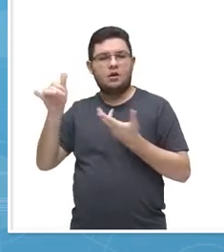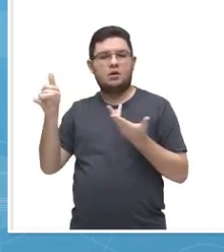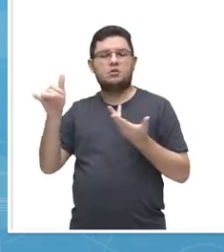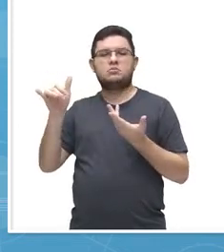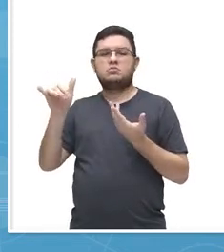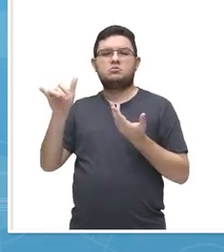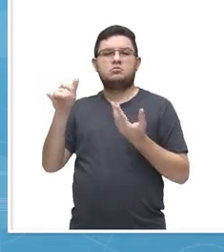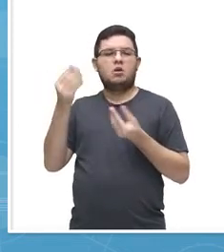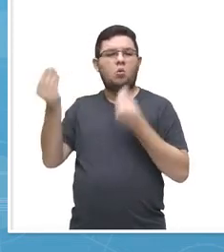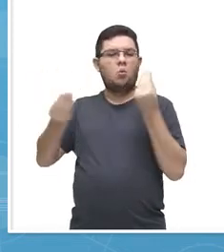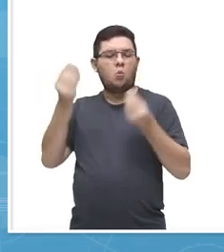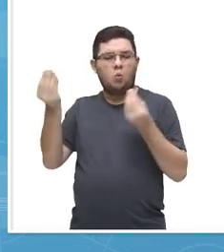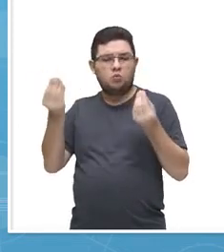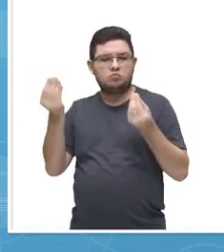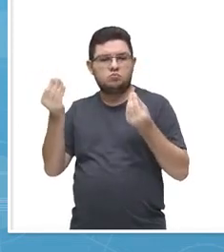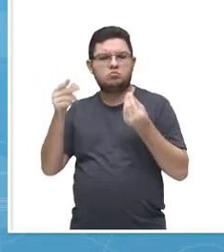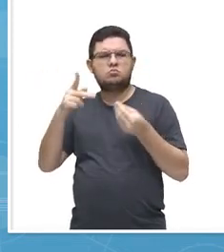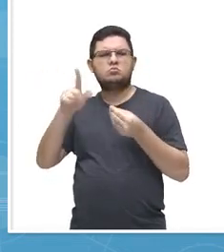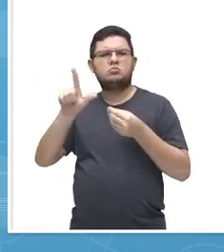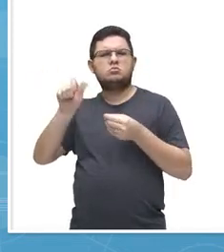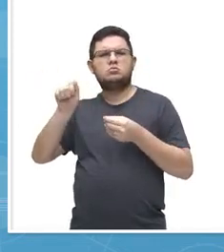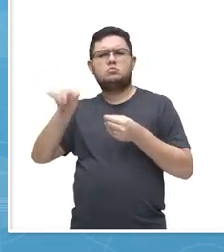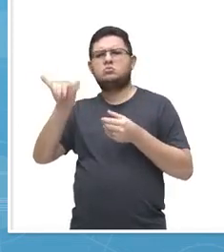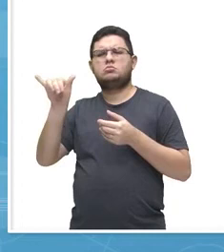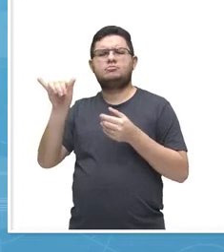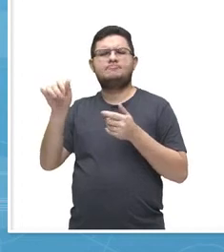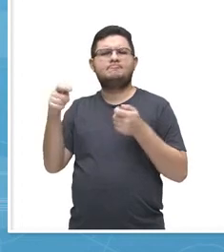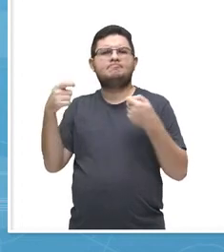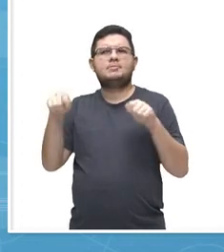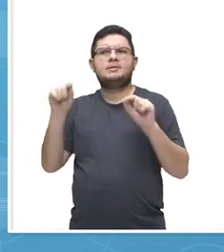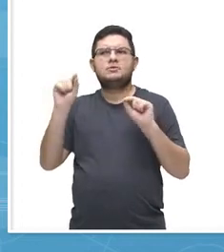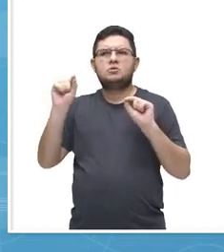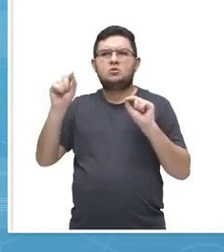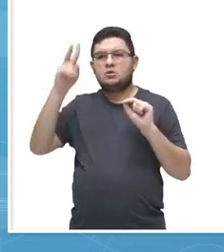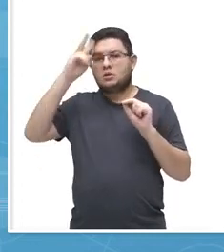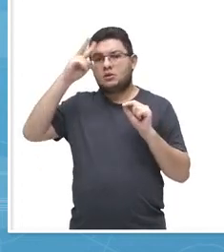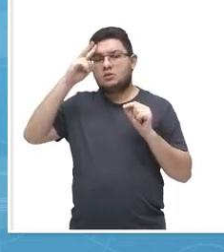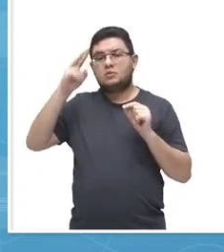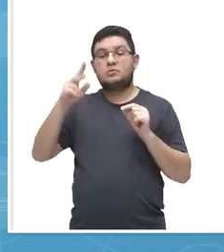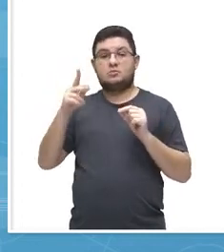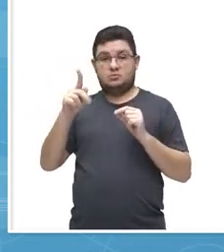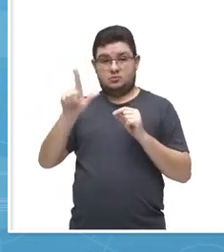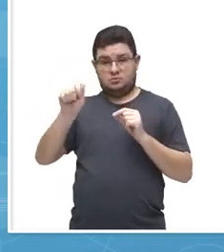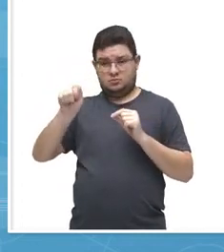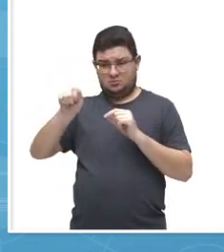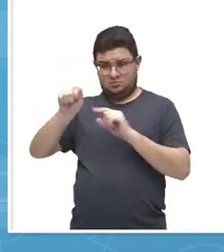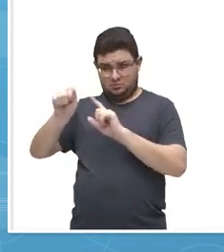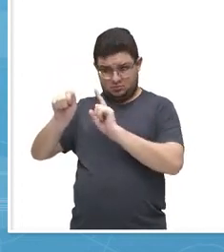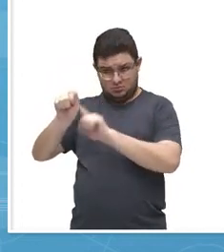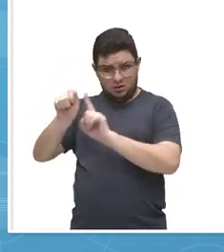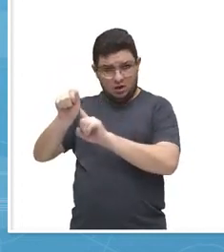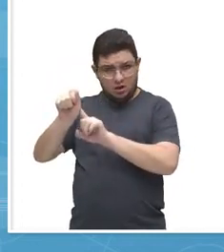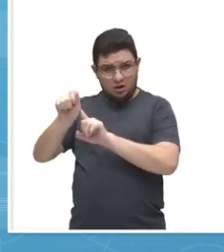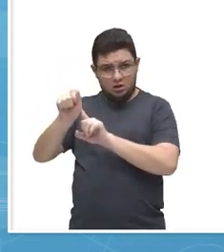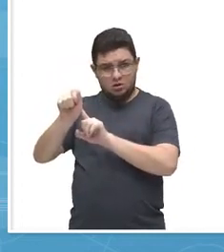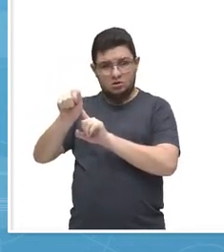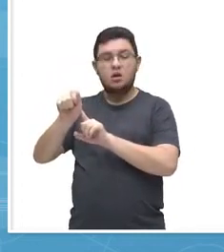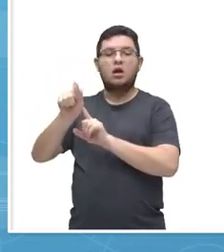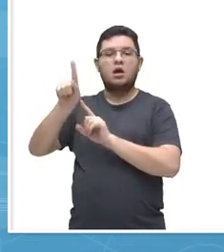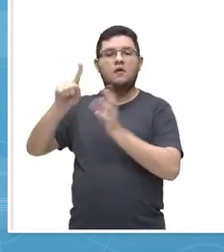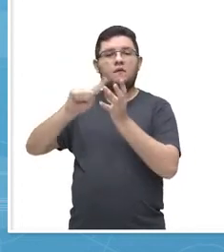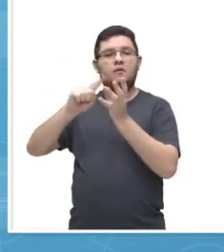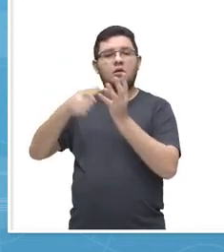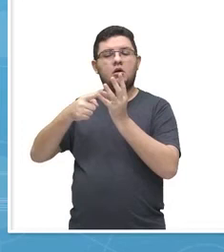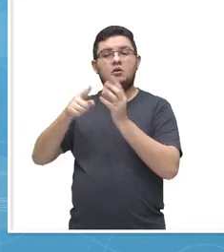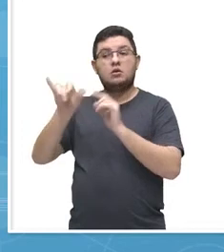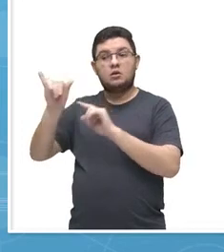play. Esse verbo play, o que eu preciso lembrar? Ele termina em vogal Y. Qual é a regra que ele vai seguir? Vou